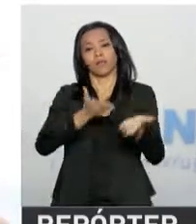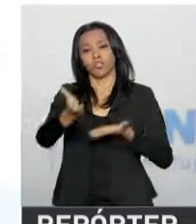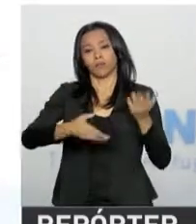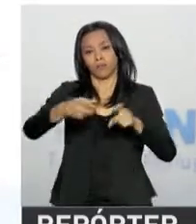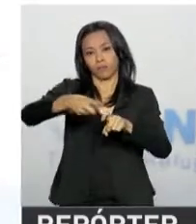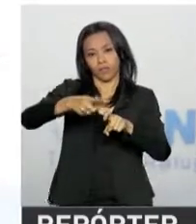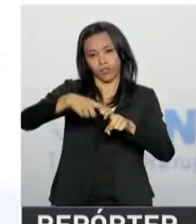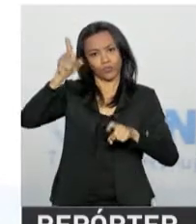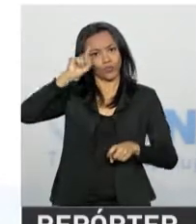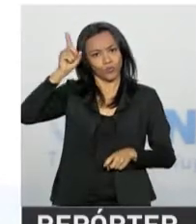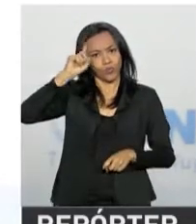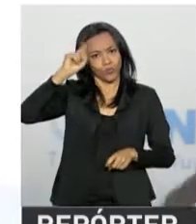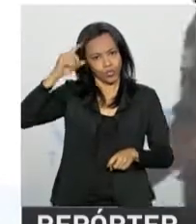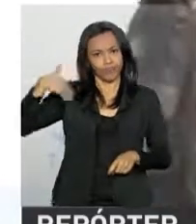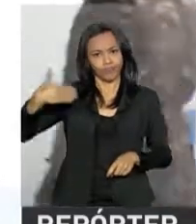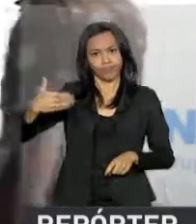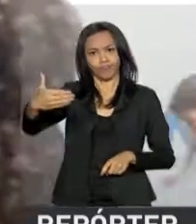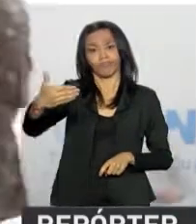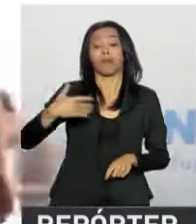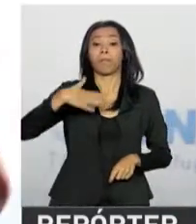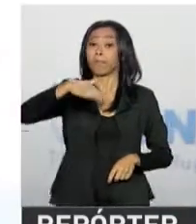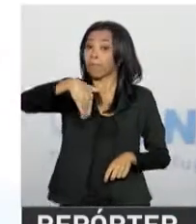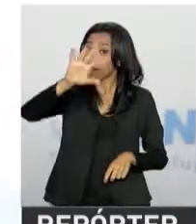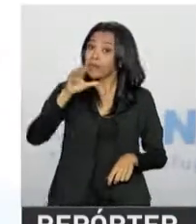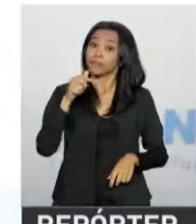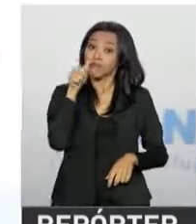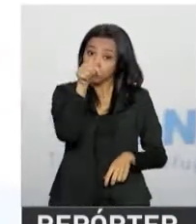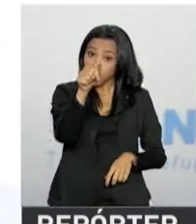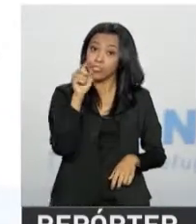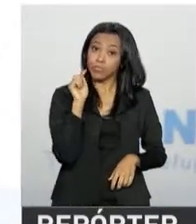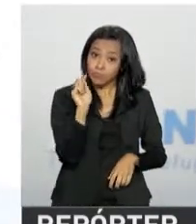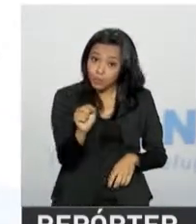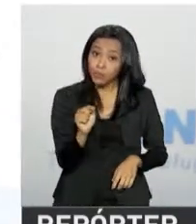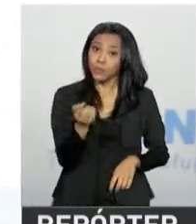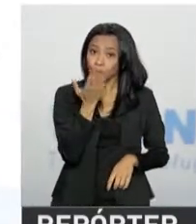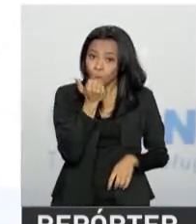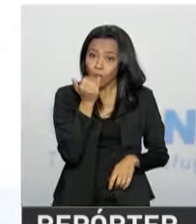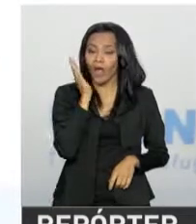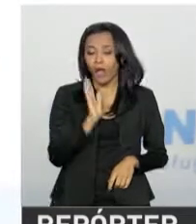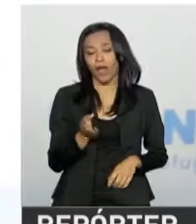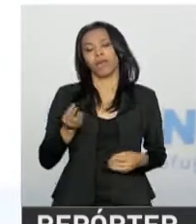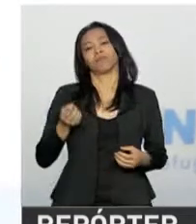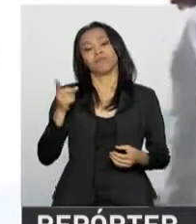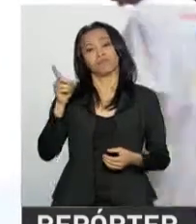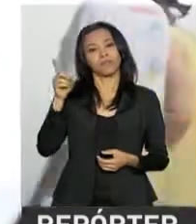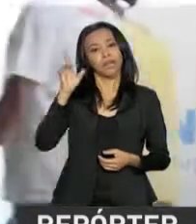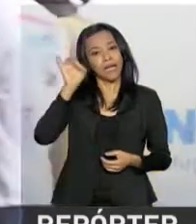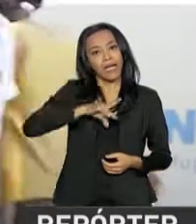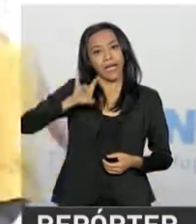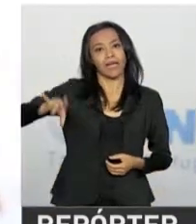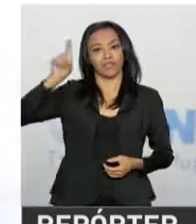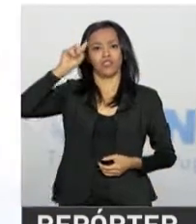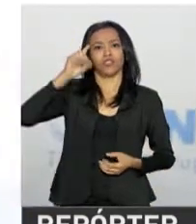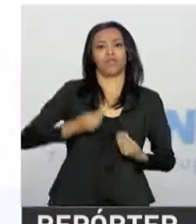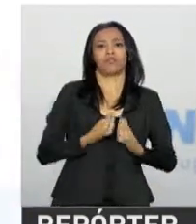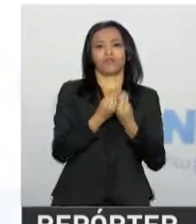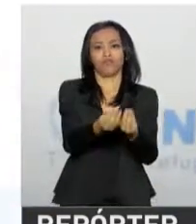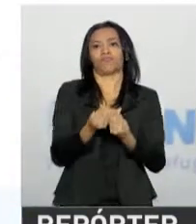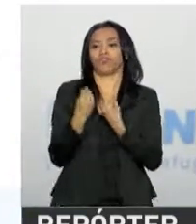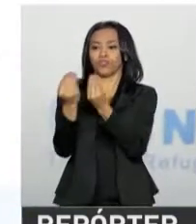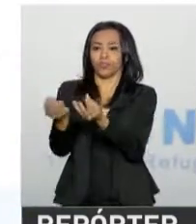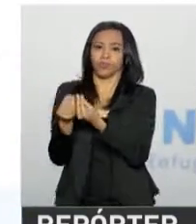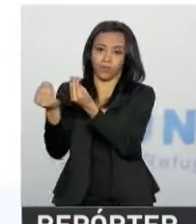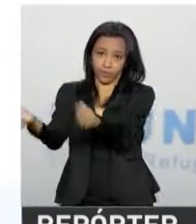médicos diários. Mais de 7 mil refeições são distribuídas por dia nos abrigos. O atendimento